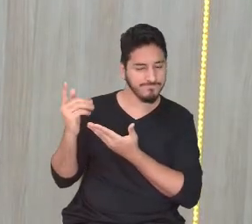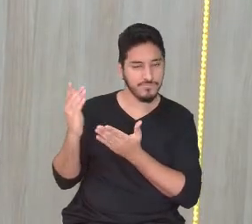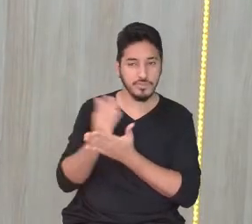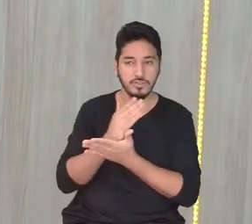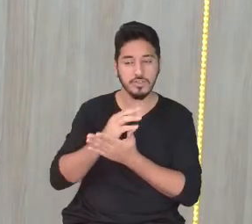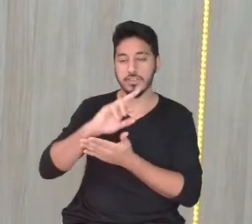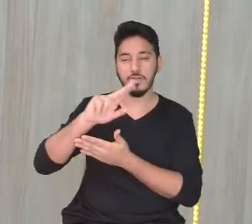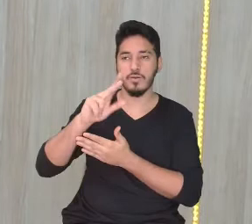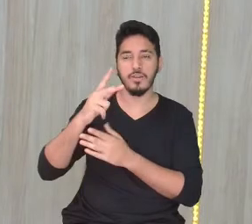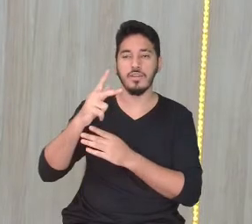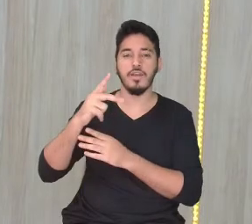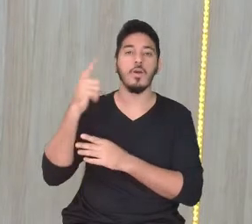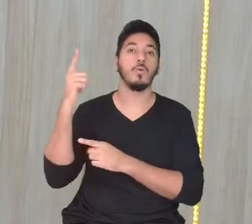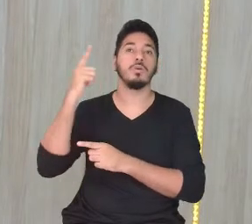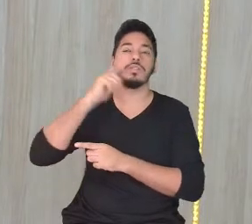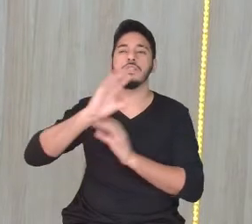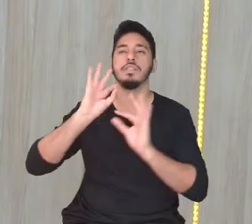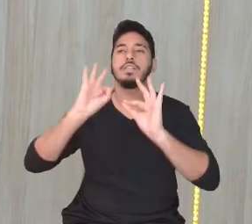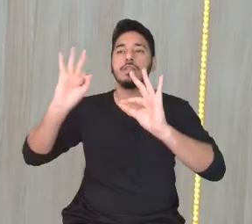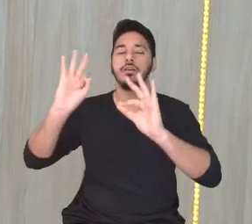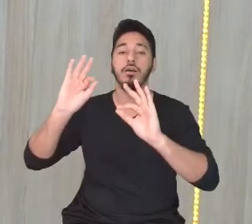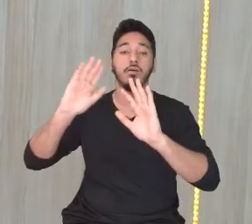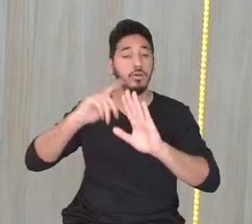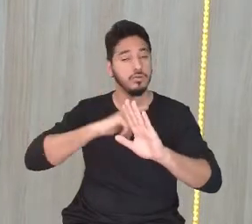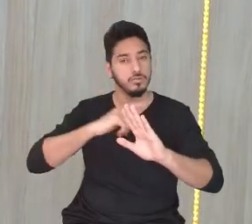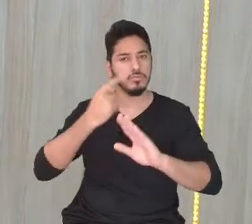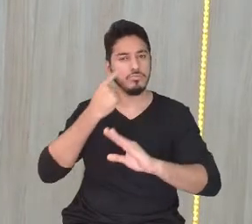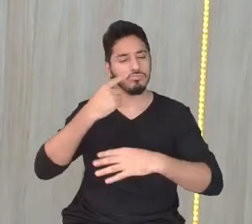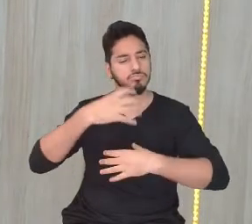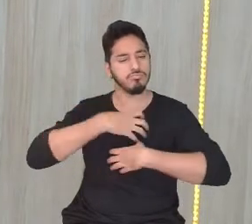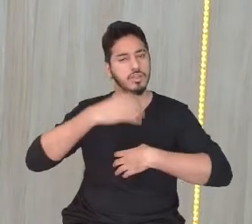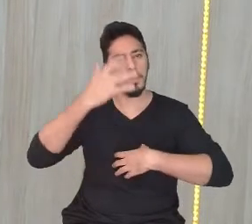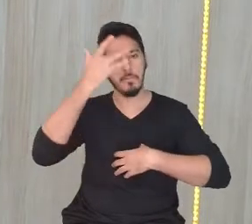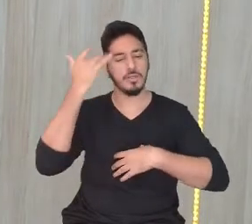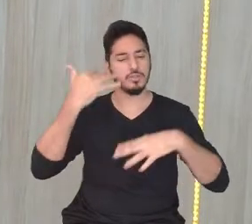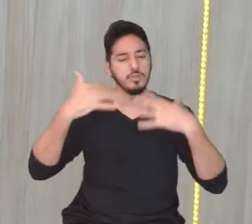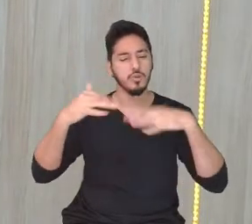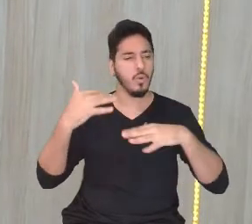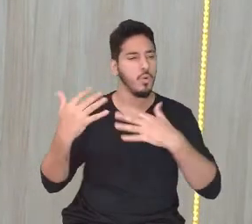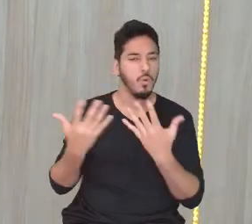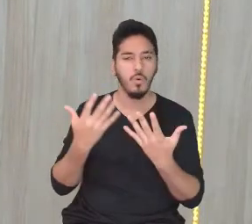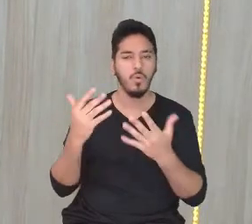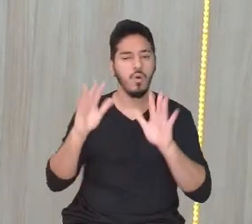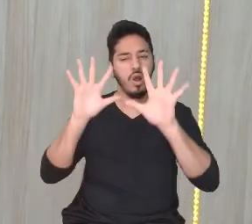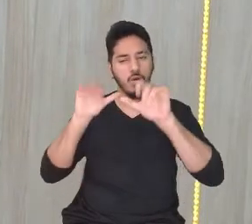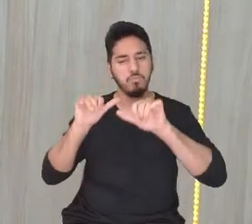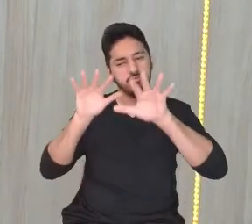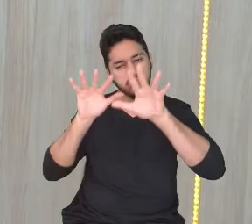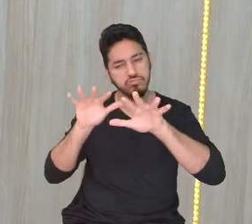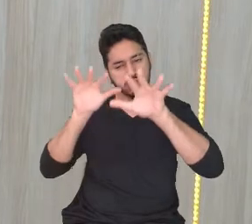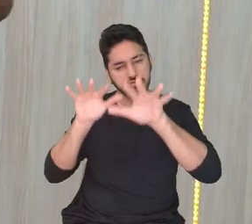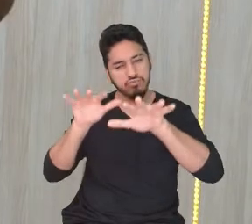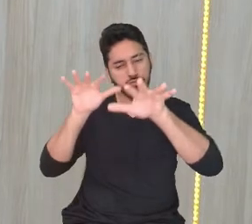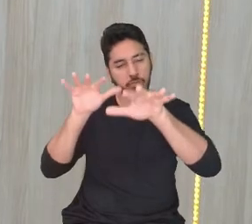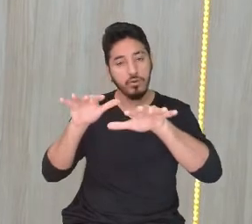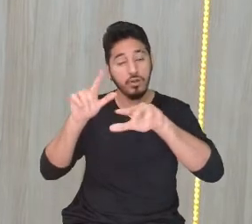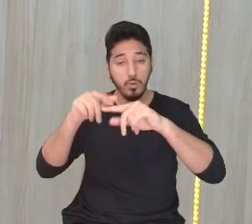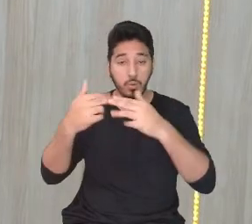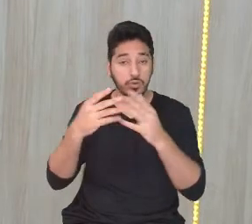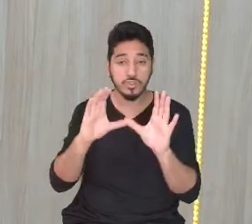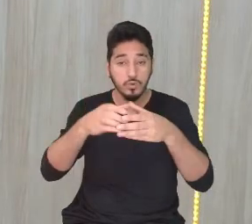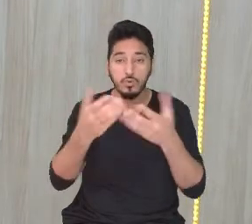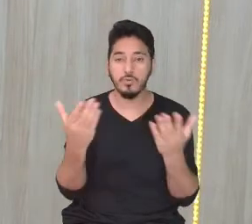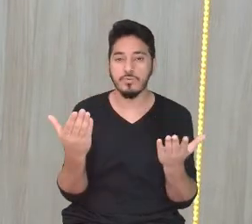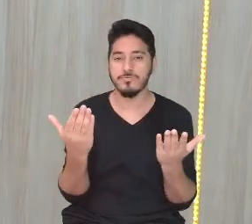não sejam vitoriosos, mas mostra a mobilização das pessoas, a importância que as pessoas dão para com algo coletivo, com